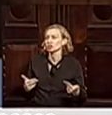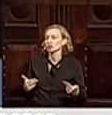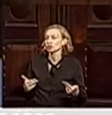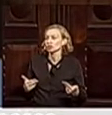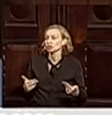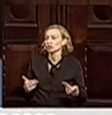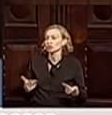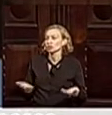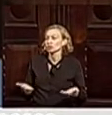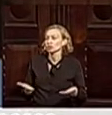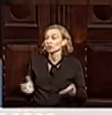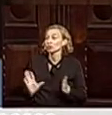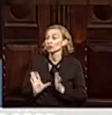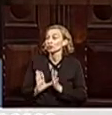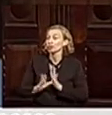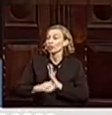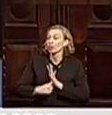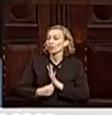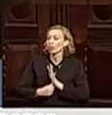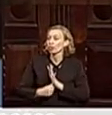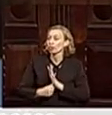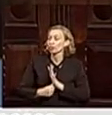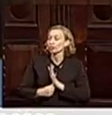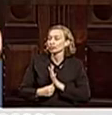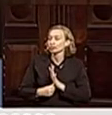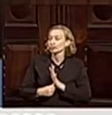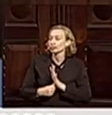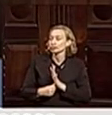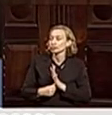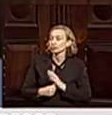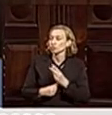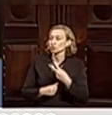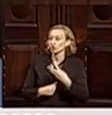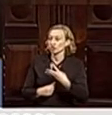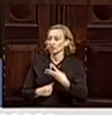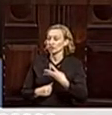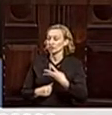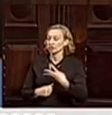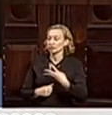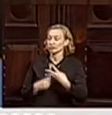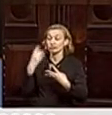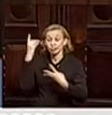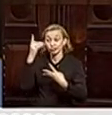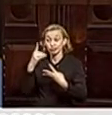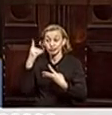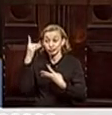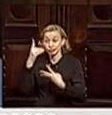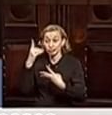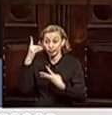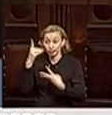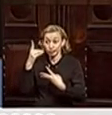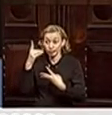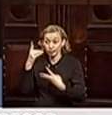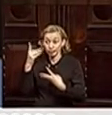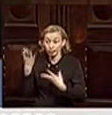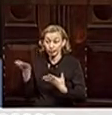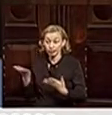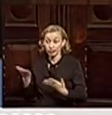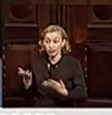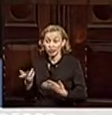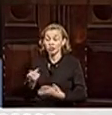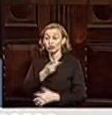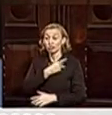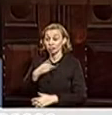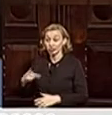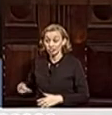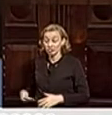possíveis esquemas de corrupção envolvendo esses 3 parlamentares que ocupam espaços centrais aqui na